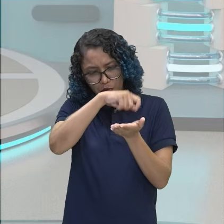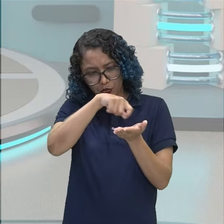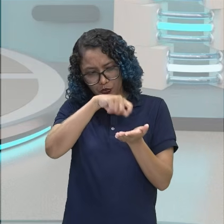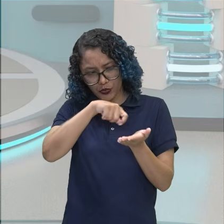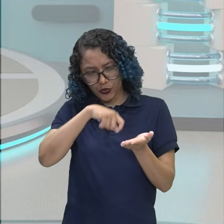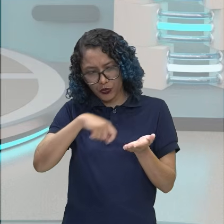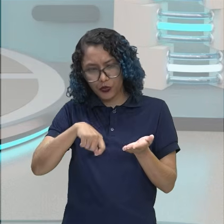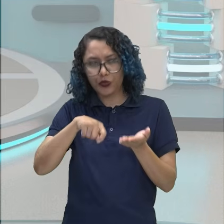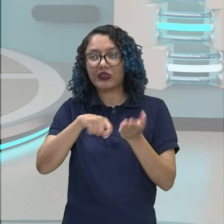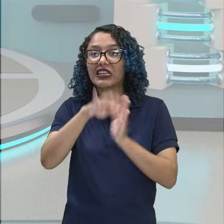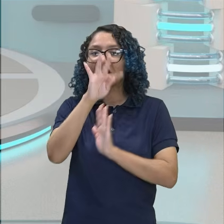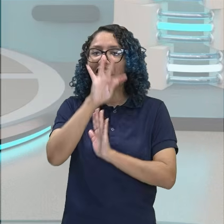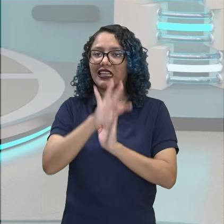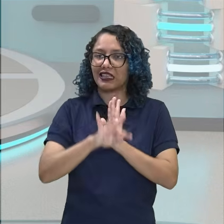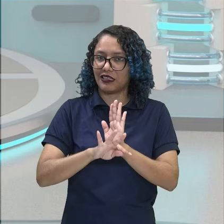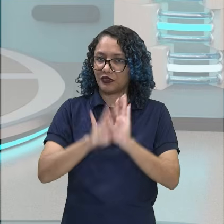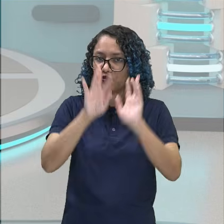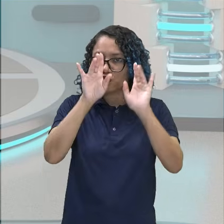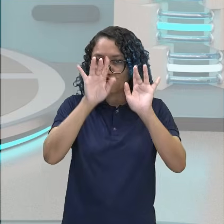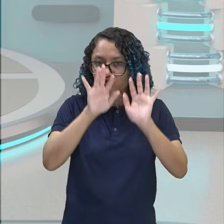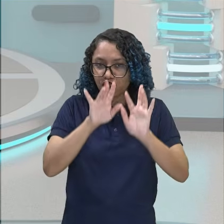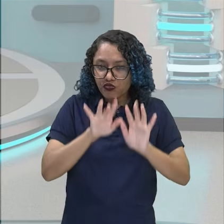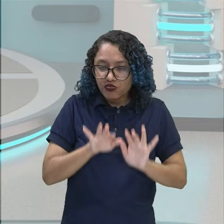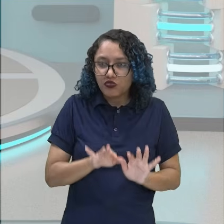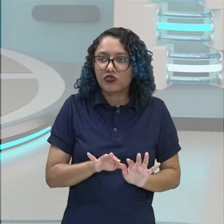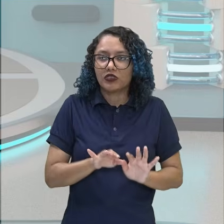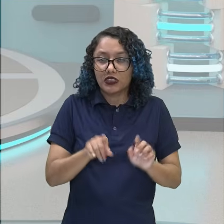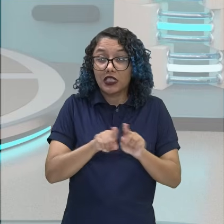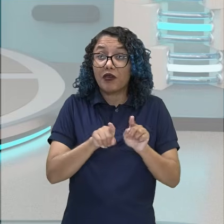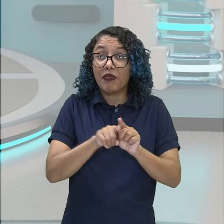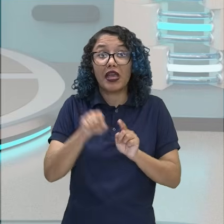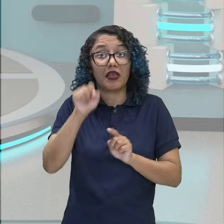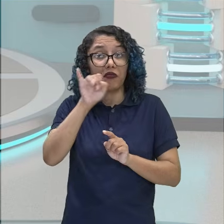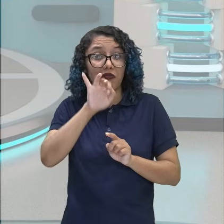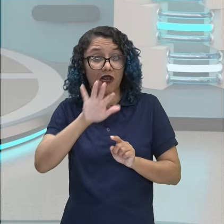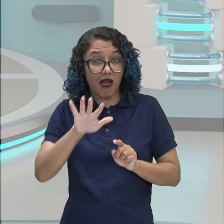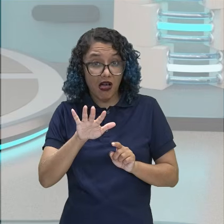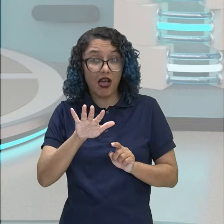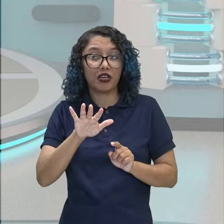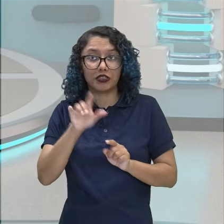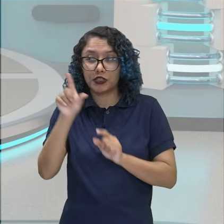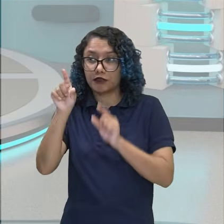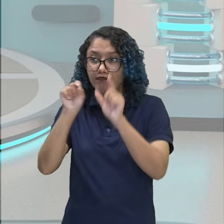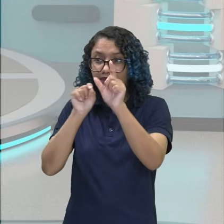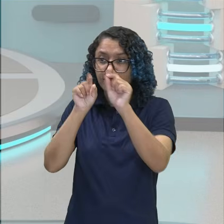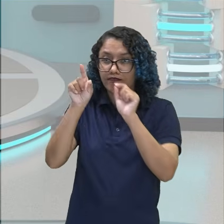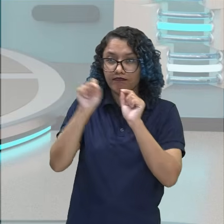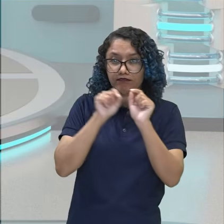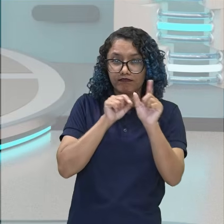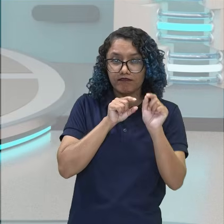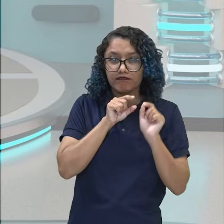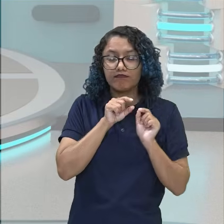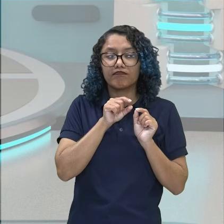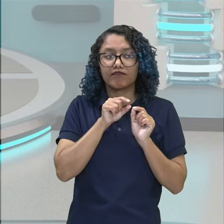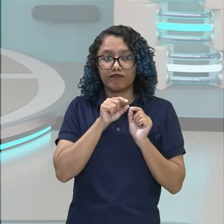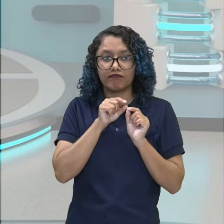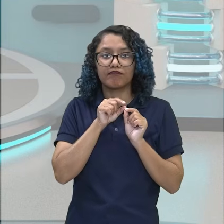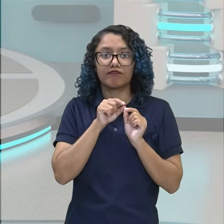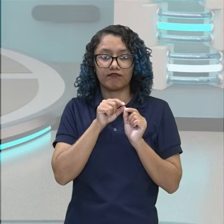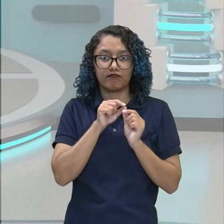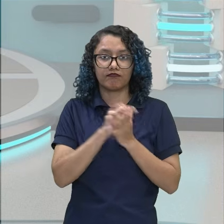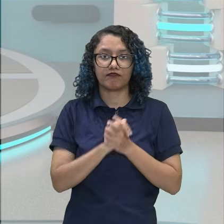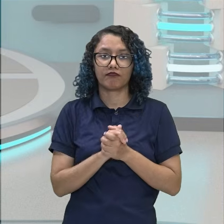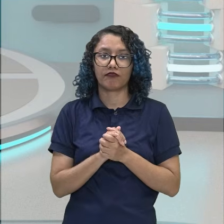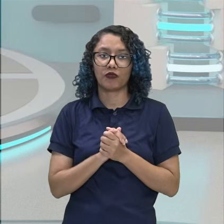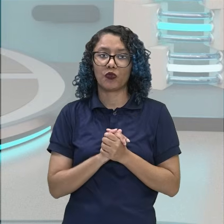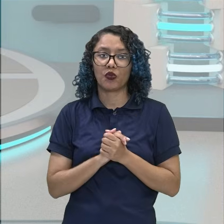de um texto. Além do mais, existem também as imagens que você vai buscar ali, um bom ângulo, uma imagem que realmente ajude